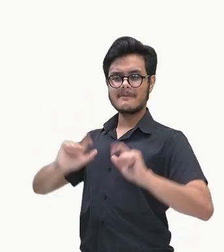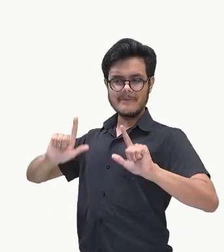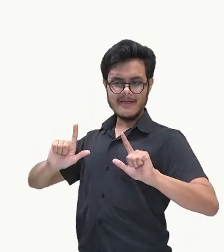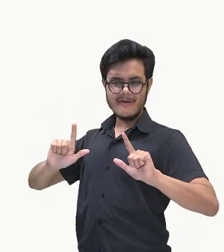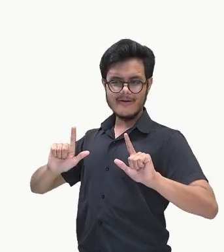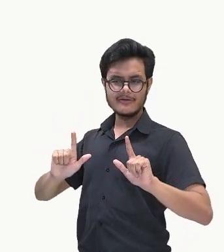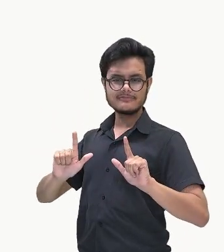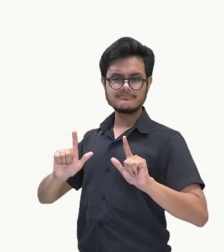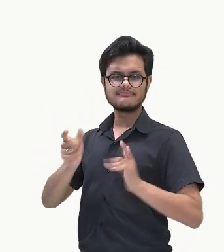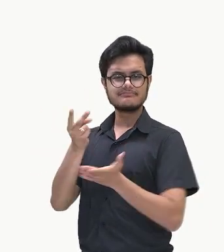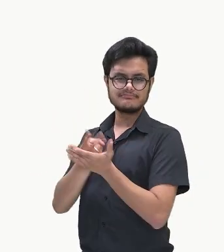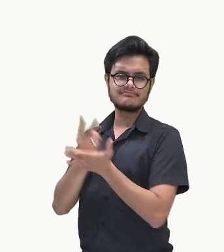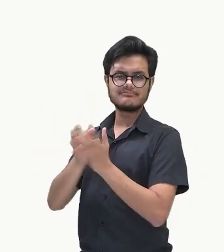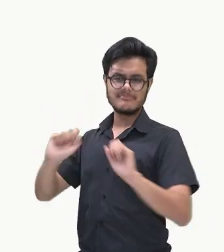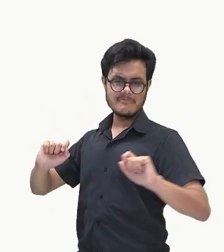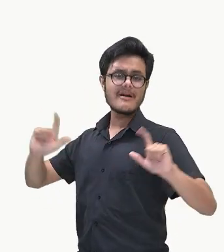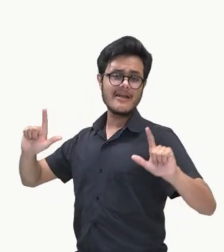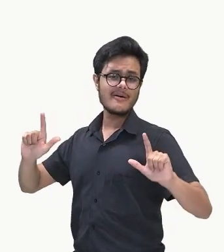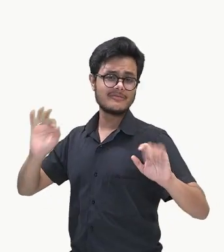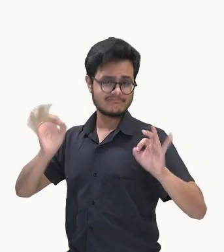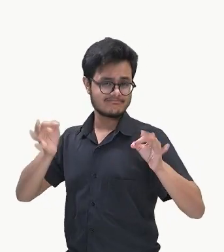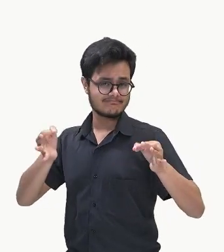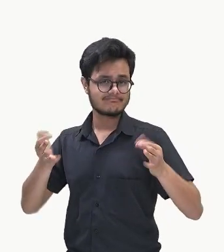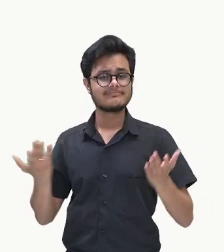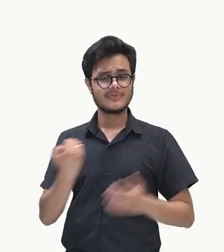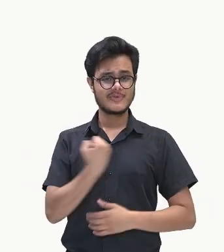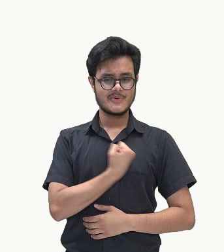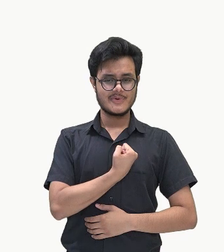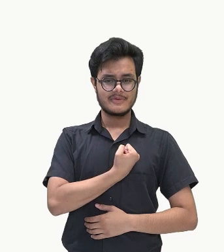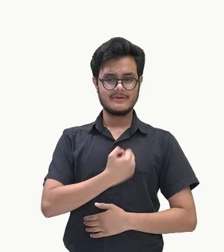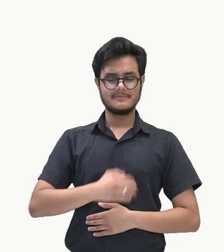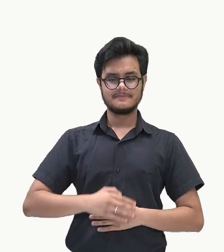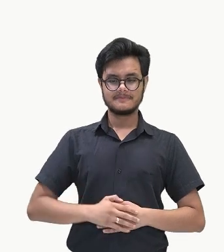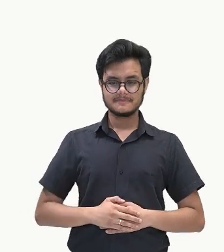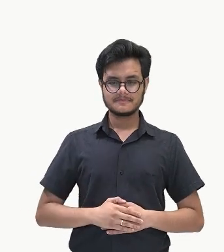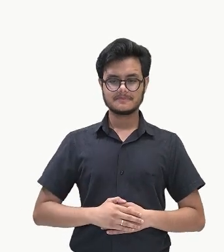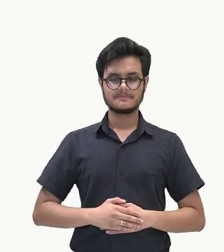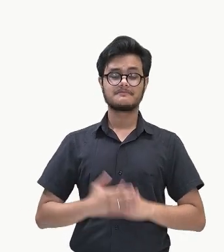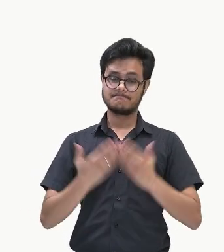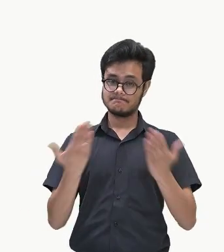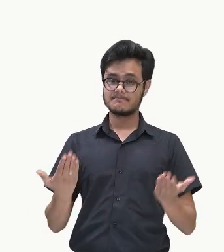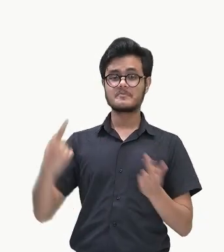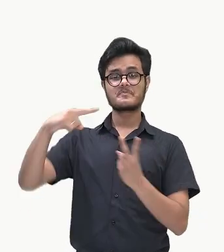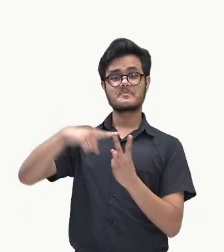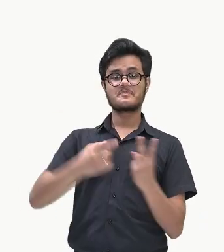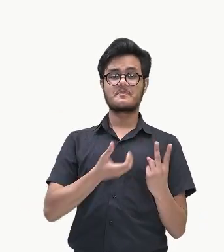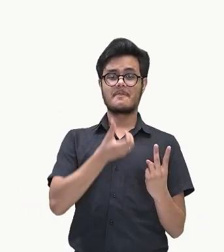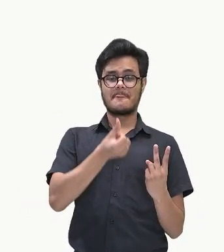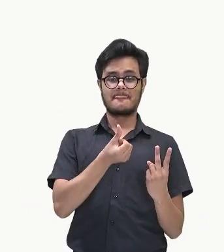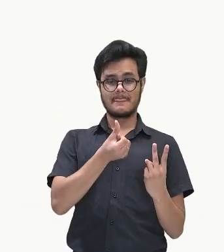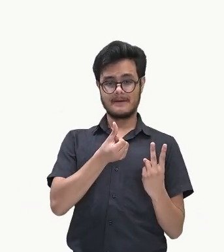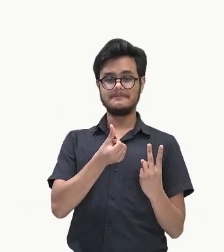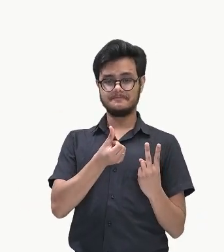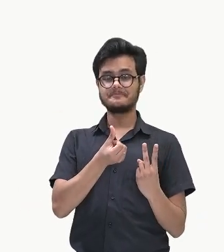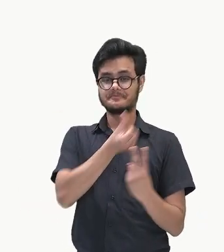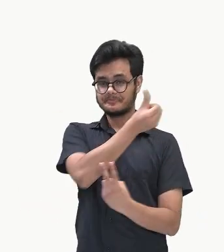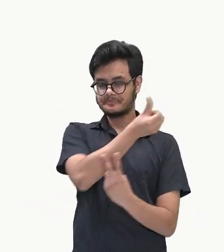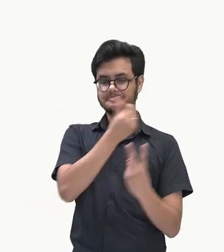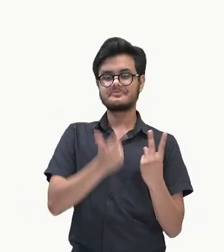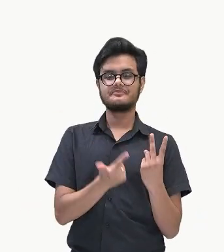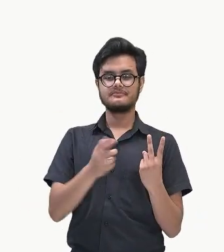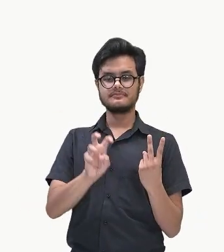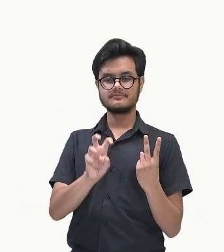radicando indicará o maior número. Então, raiz sexta de 25 é